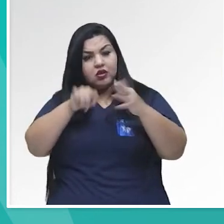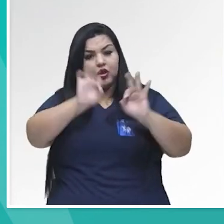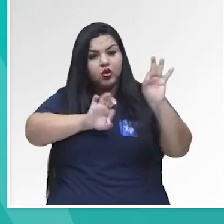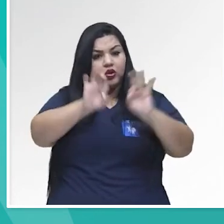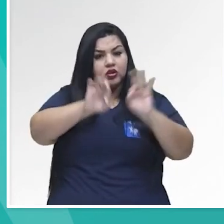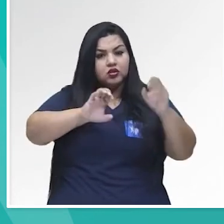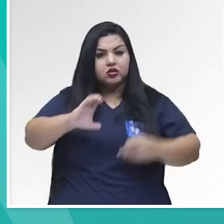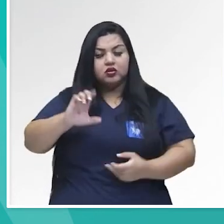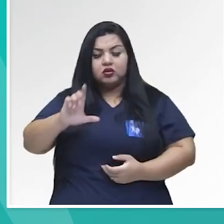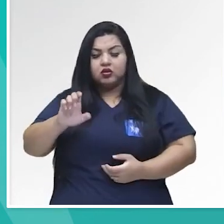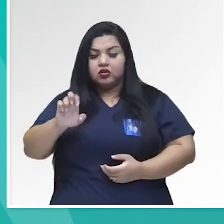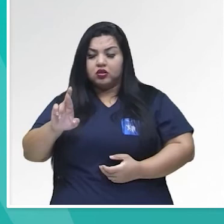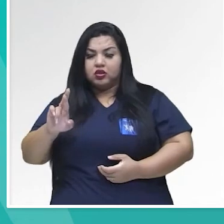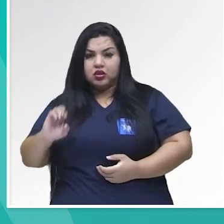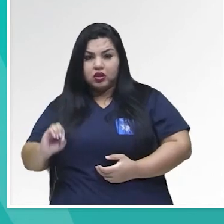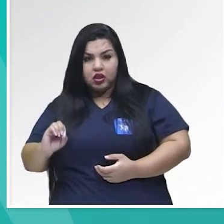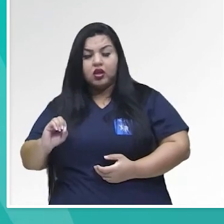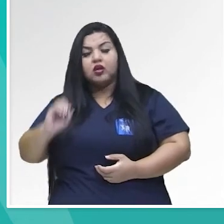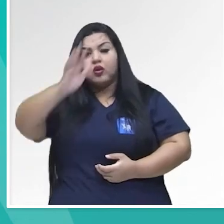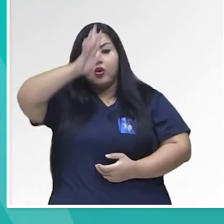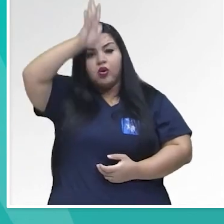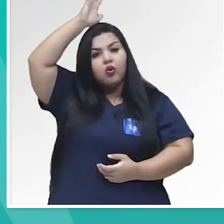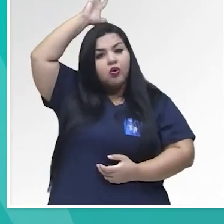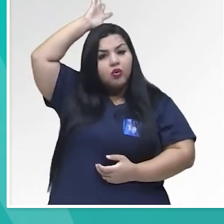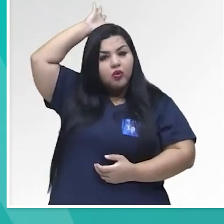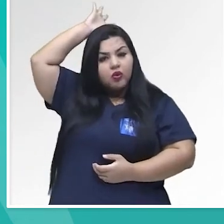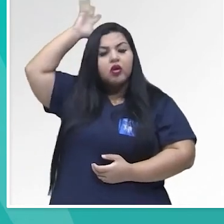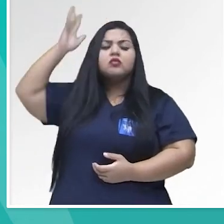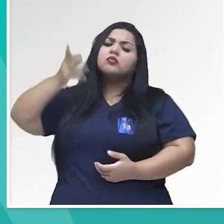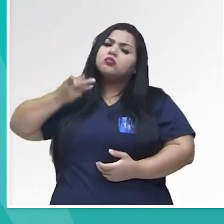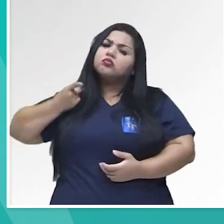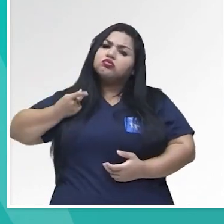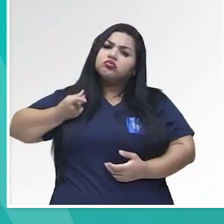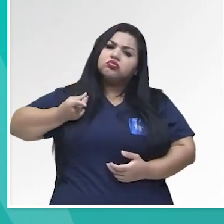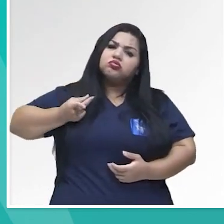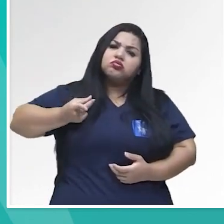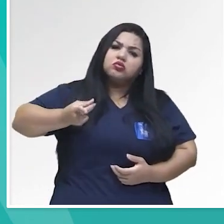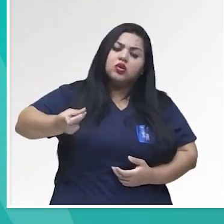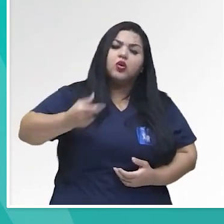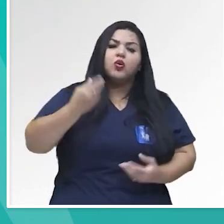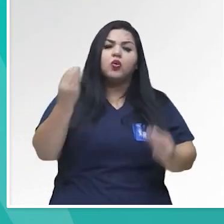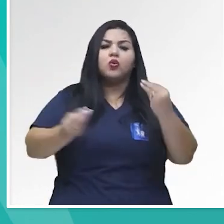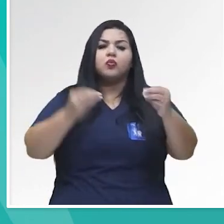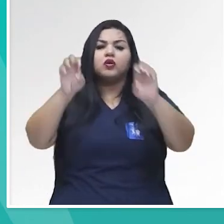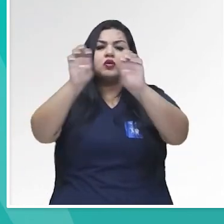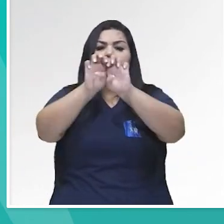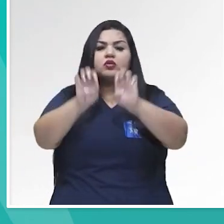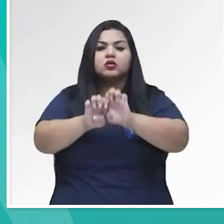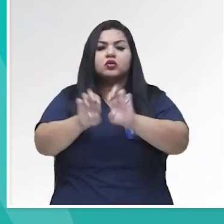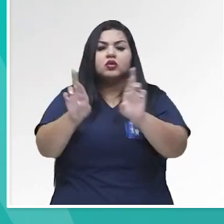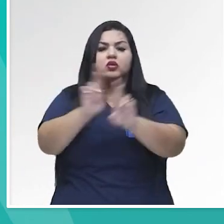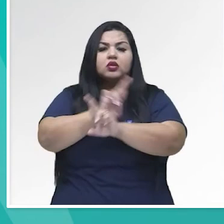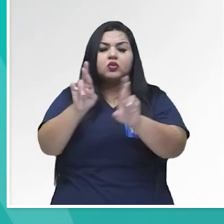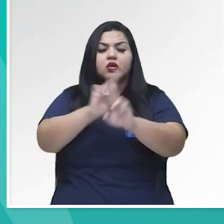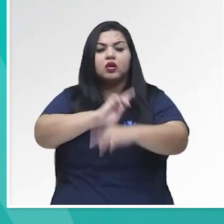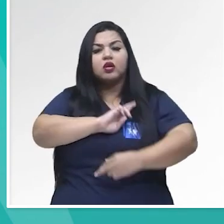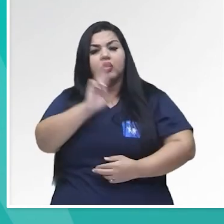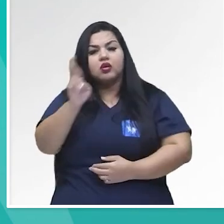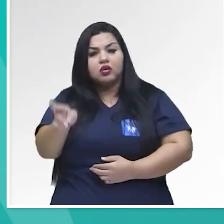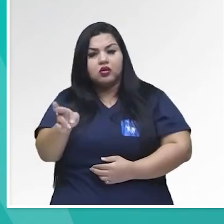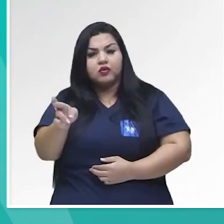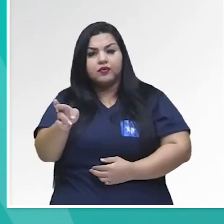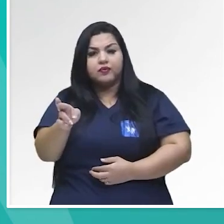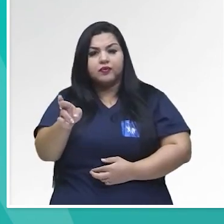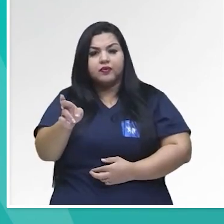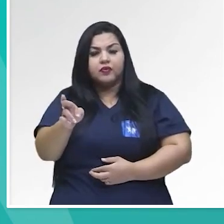Católica Romana, foi uma estrutura que por muito tempo ficou como estrutura em relação à religião